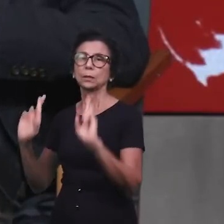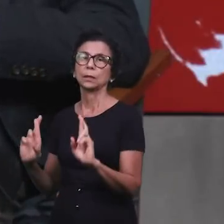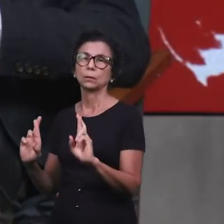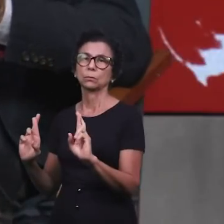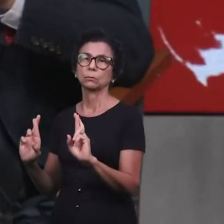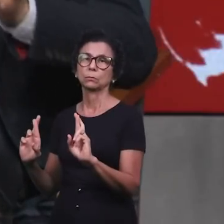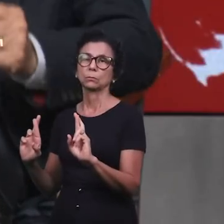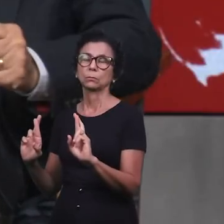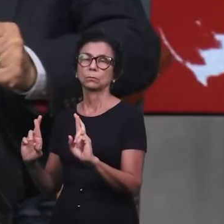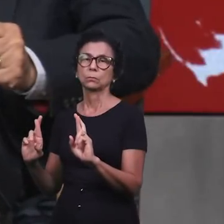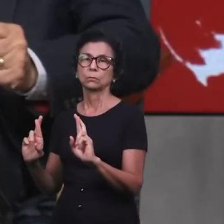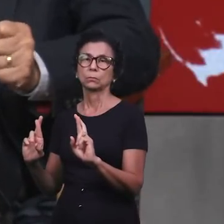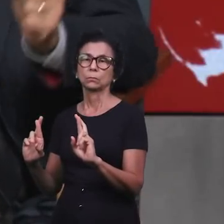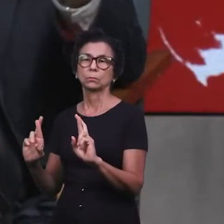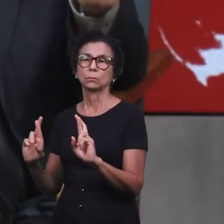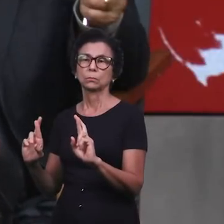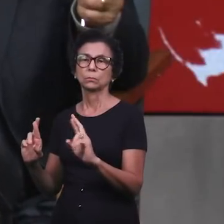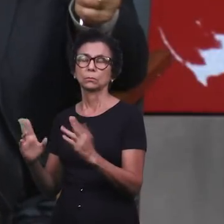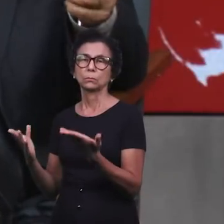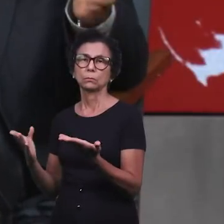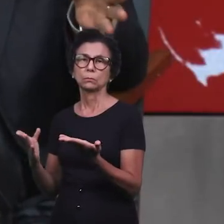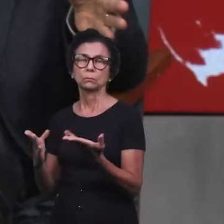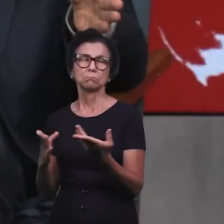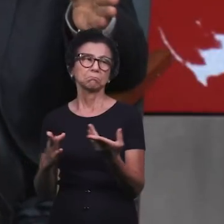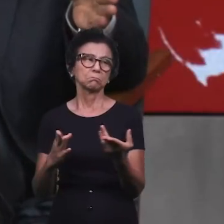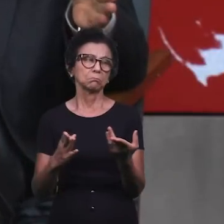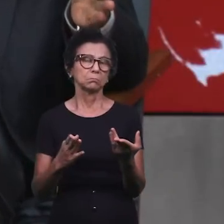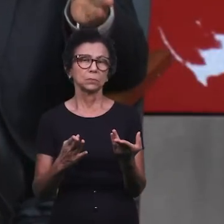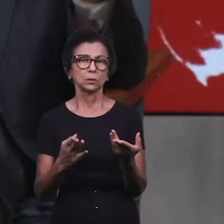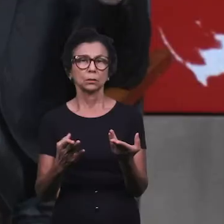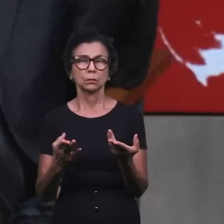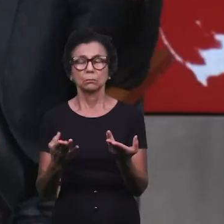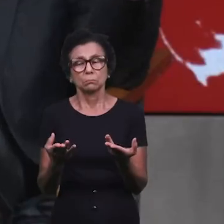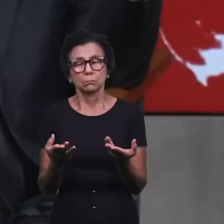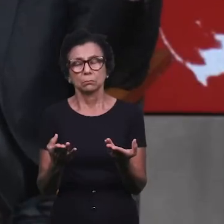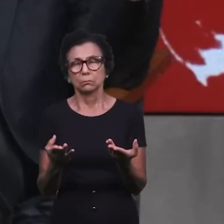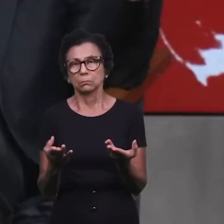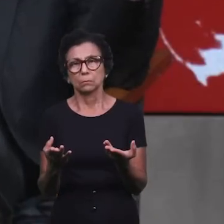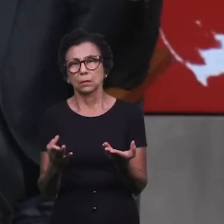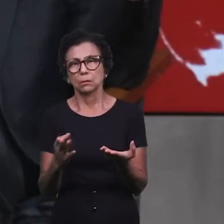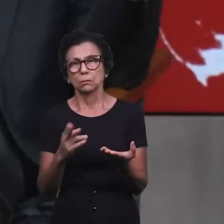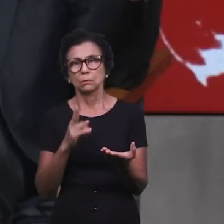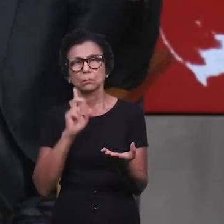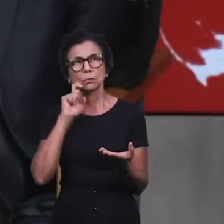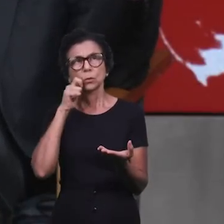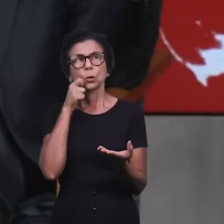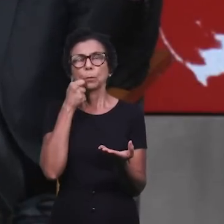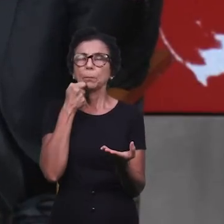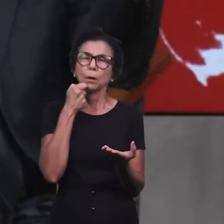ali. Mas o pão, tudo bem, o pão, lá na